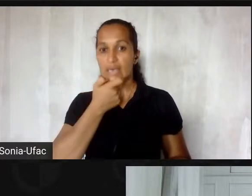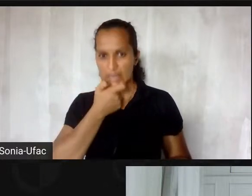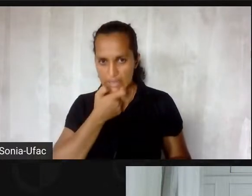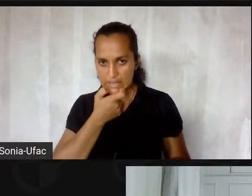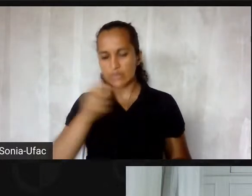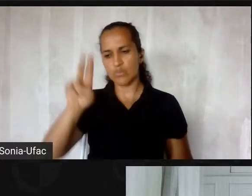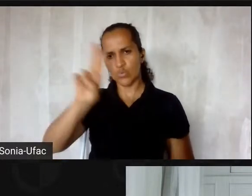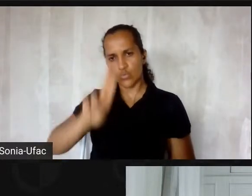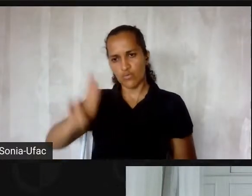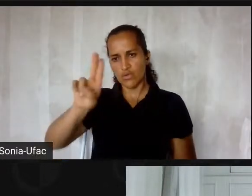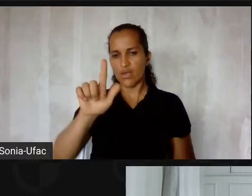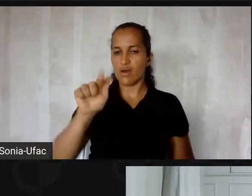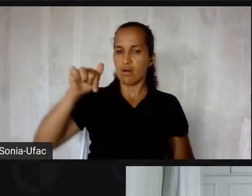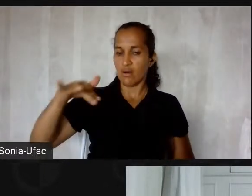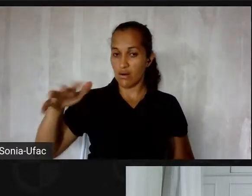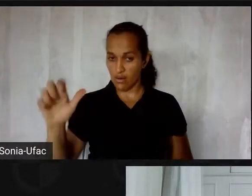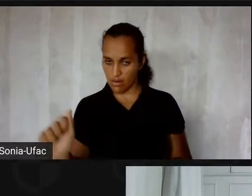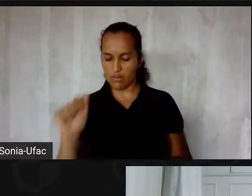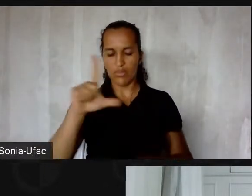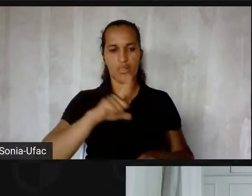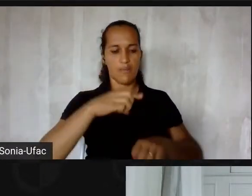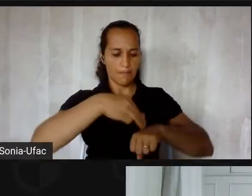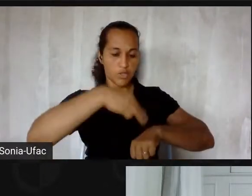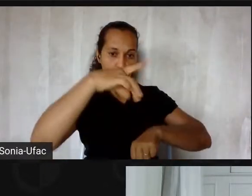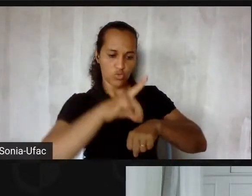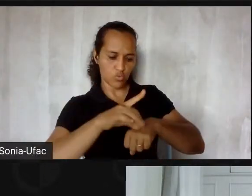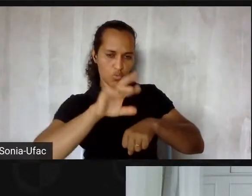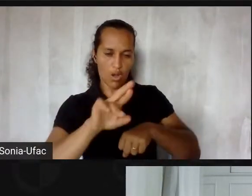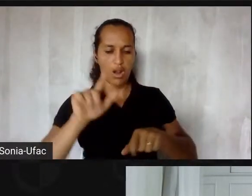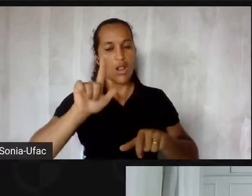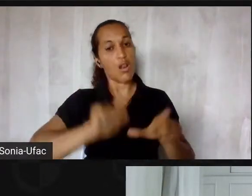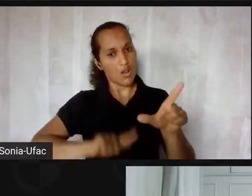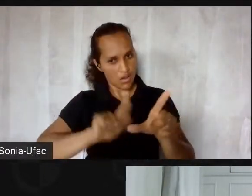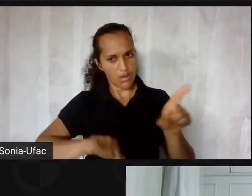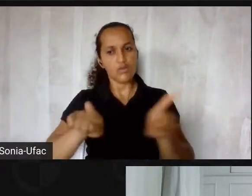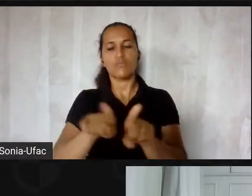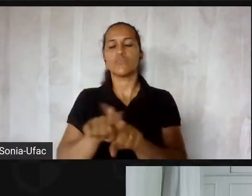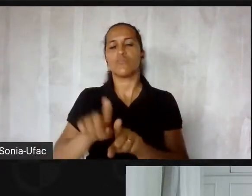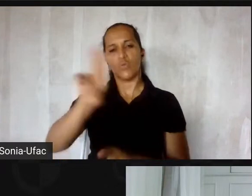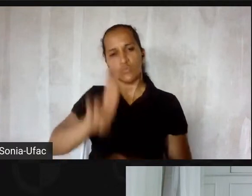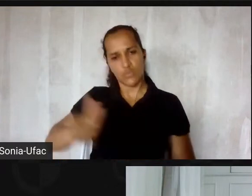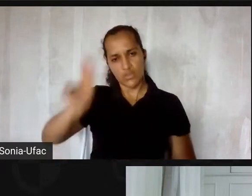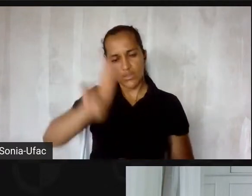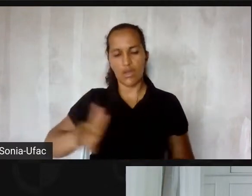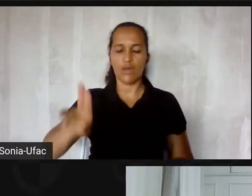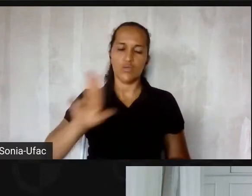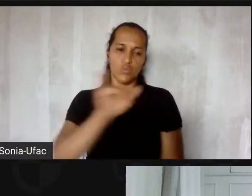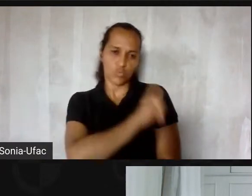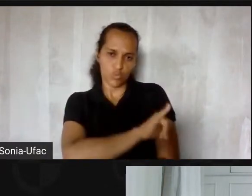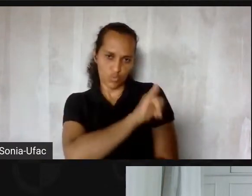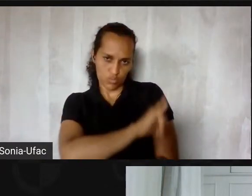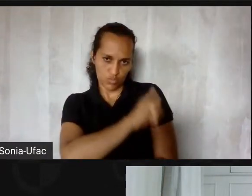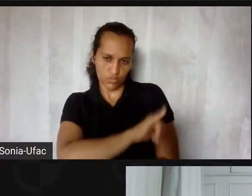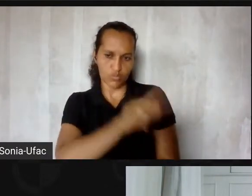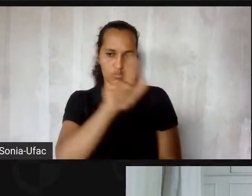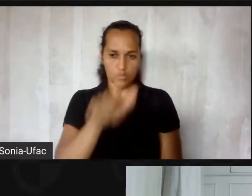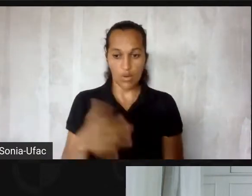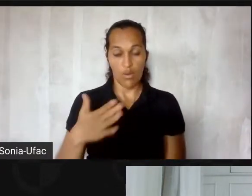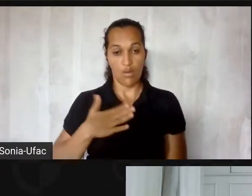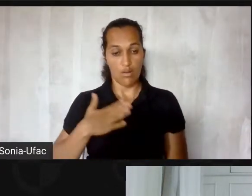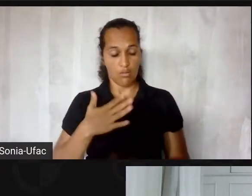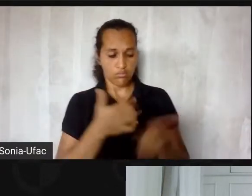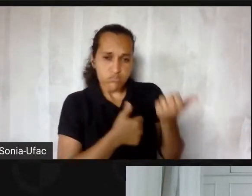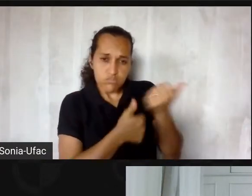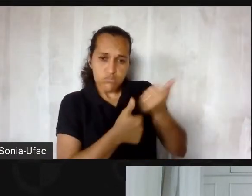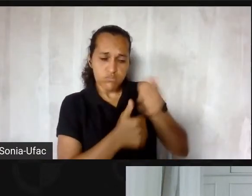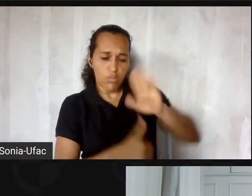Letras e doutorado em Letras pela Universidade Federal do Rio de Janeiro. Foi a nossa vice-reitora no